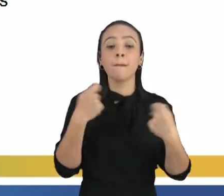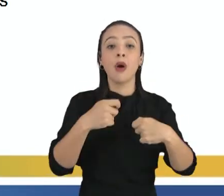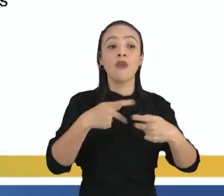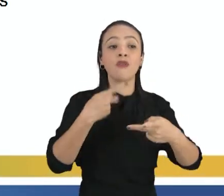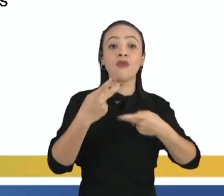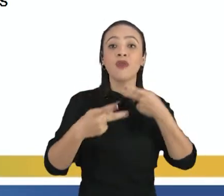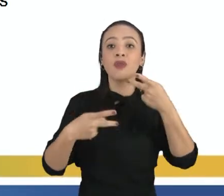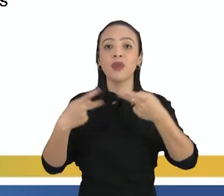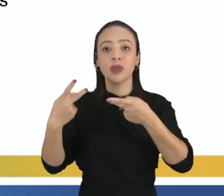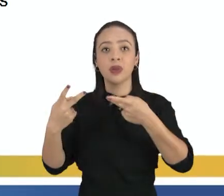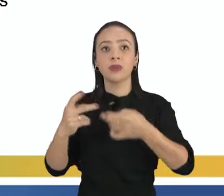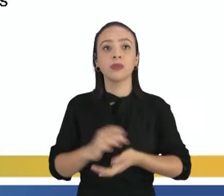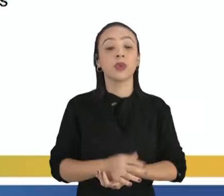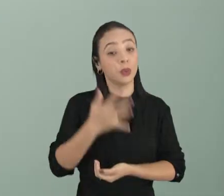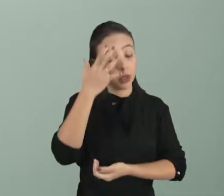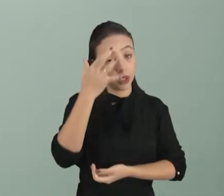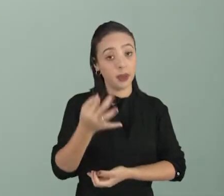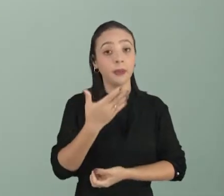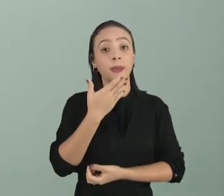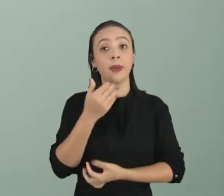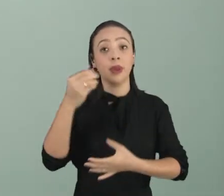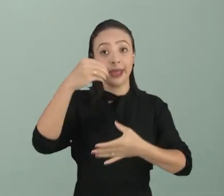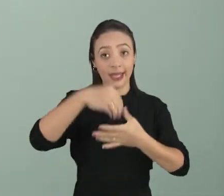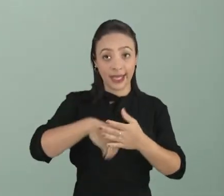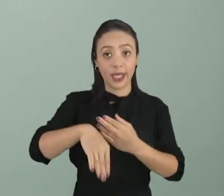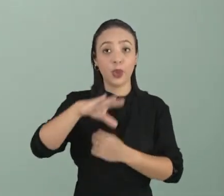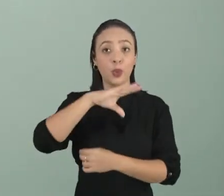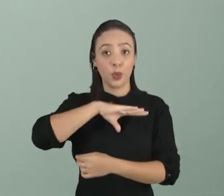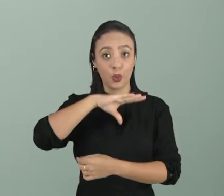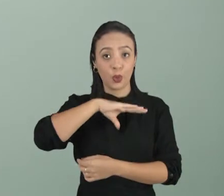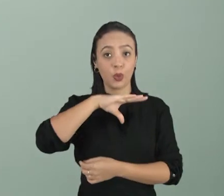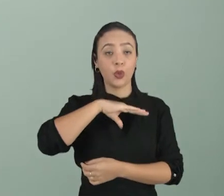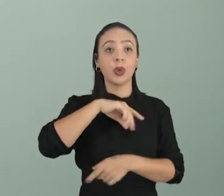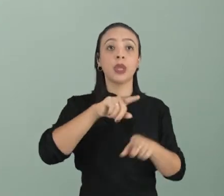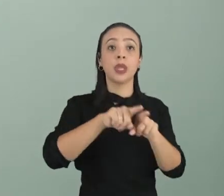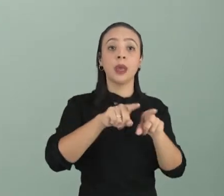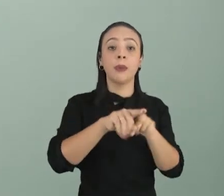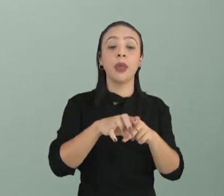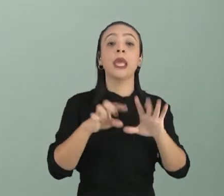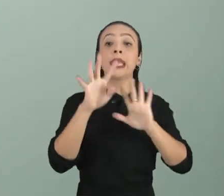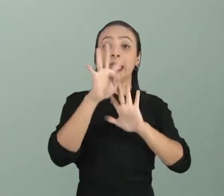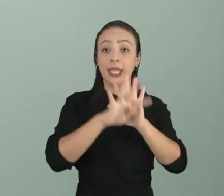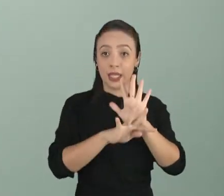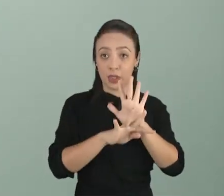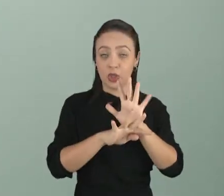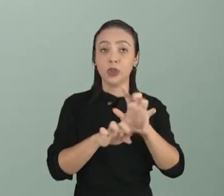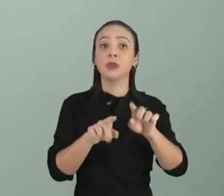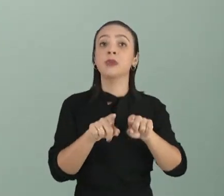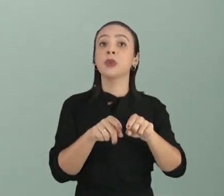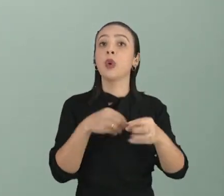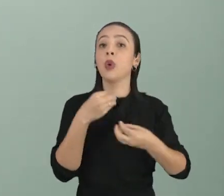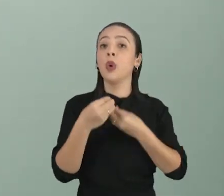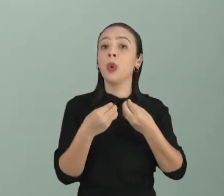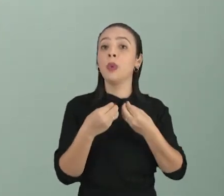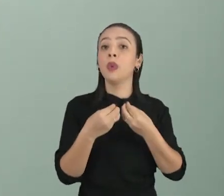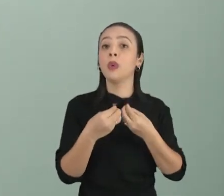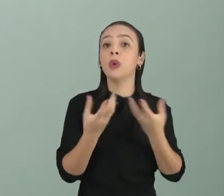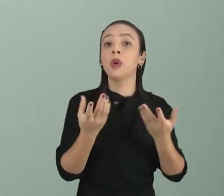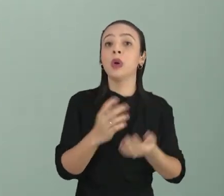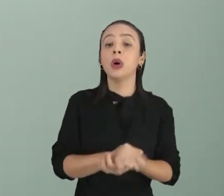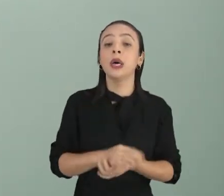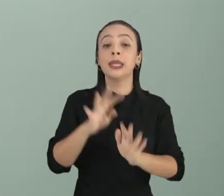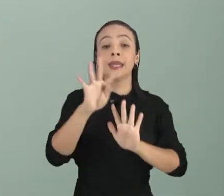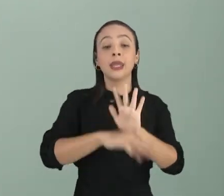vozes. Nós vamos entender a polifonia dentro da língua portuguesa, a polifonia textual, como textos que